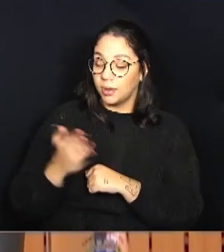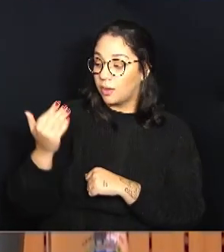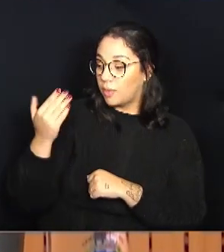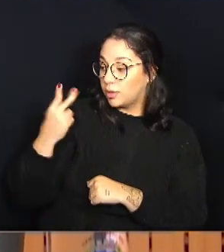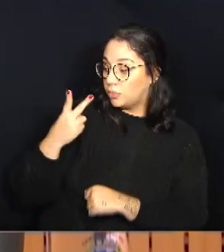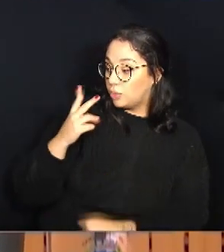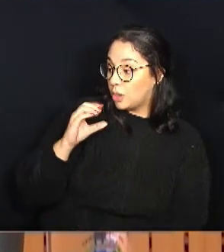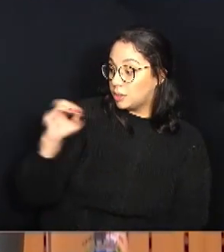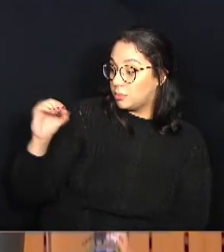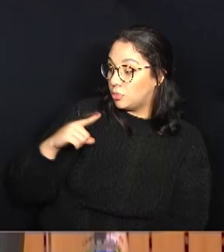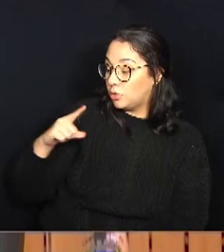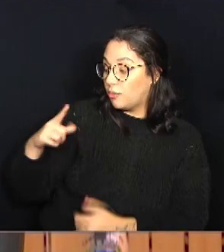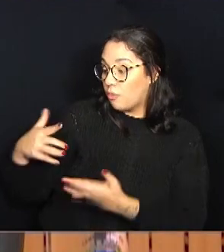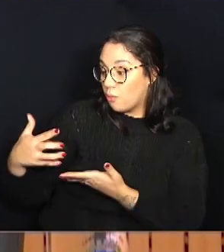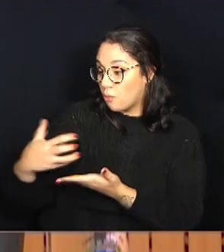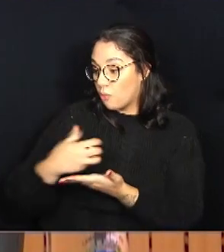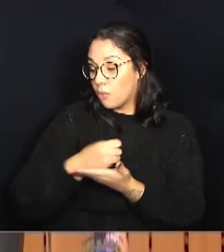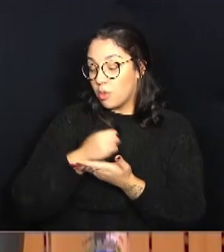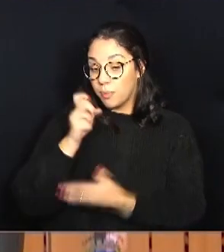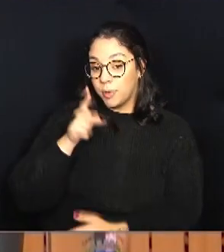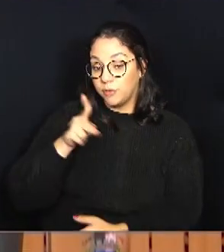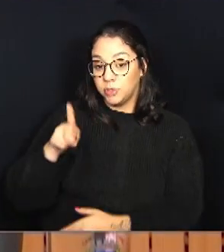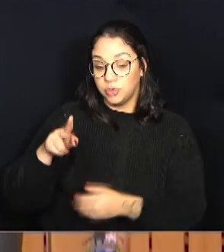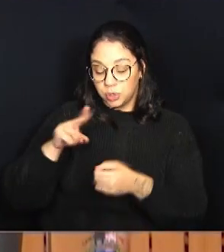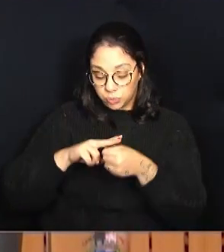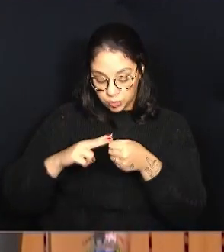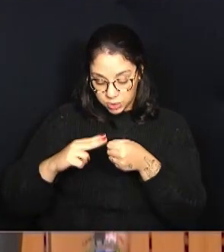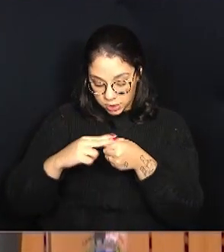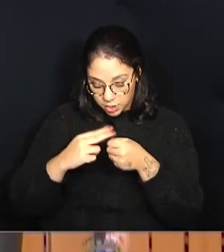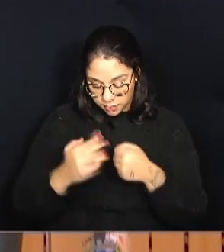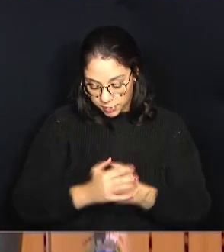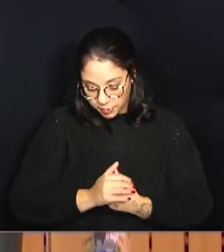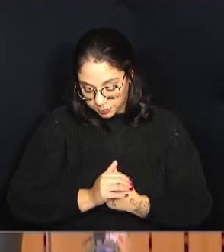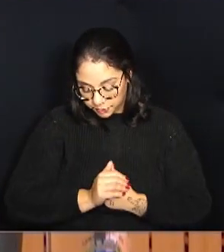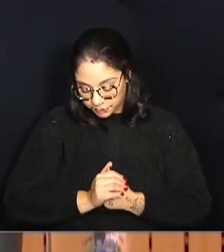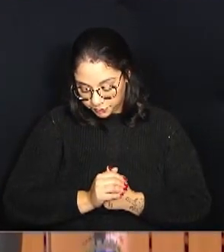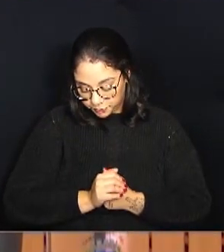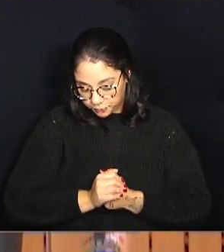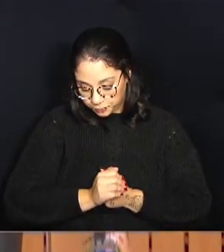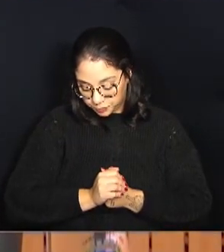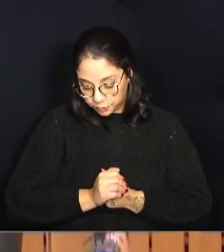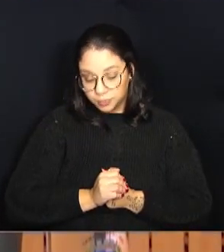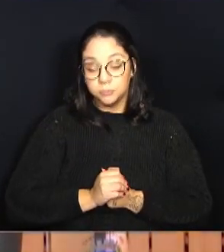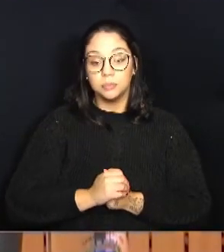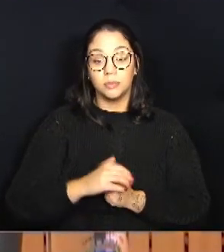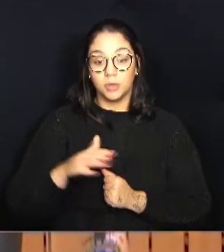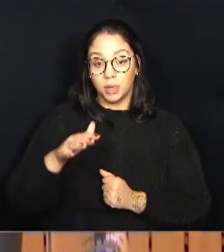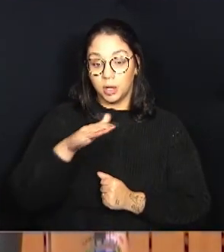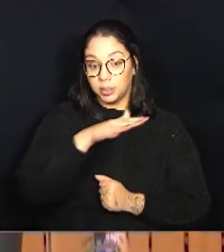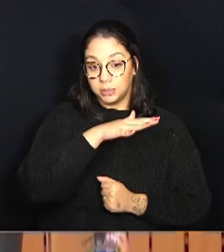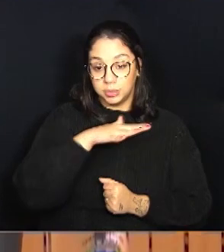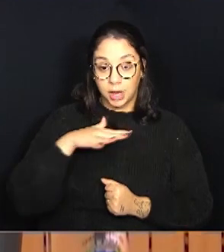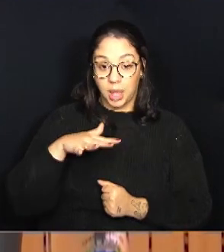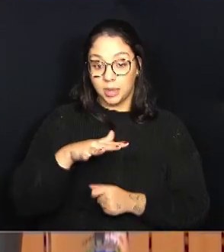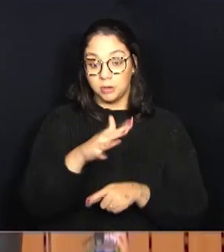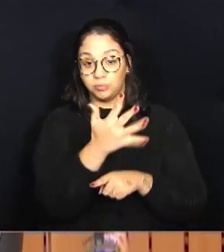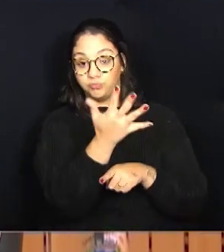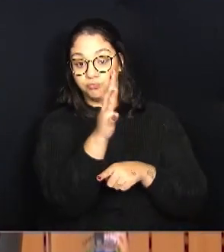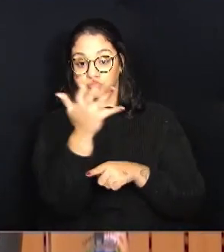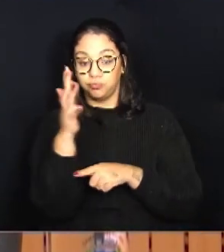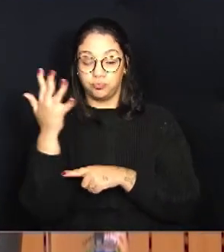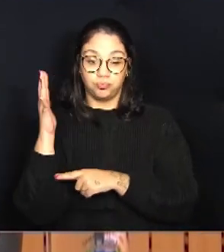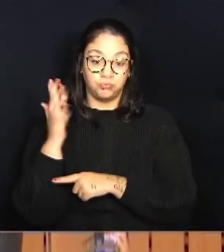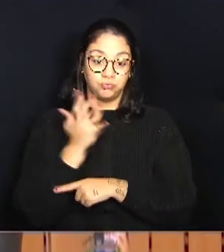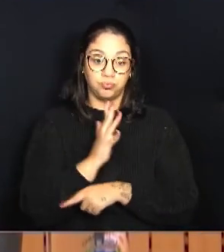feito o levantamento pela professora da Unicamp da área coberta por vegetação em Campinas,